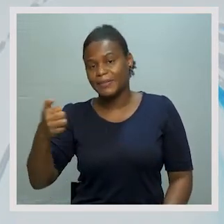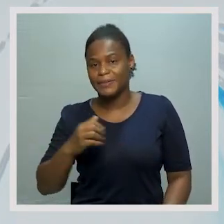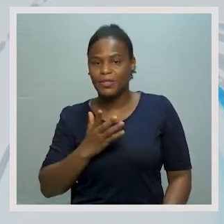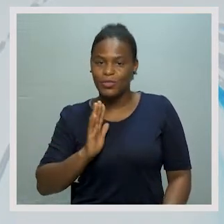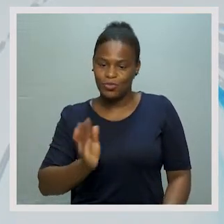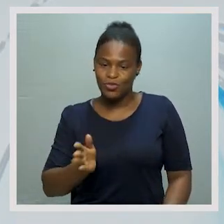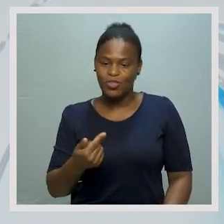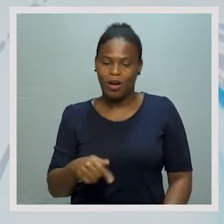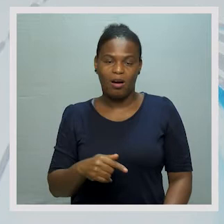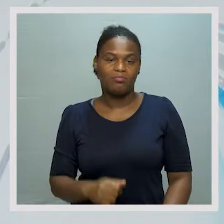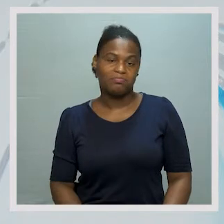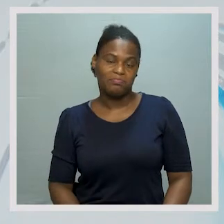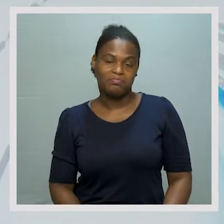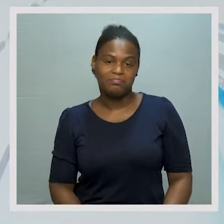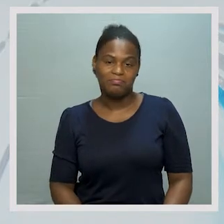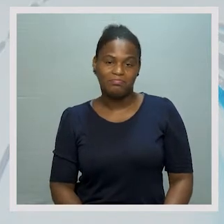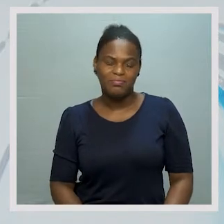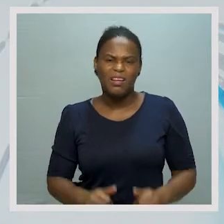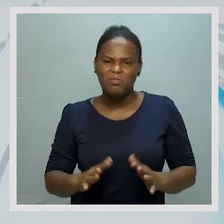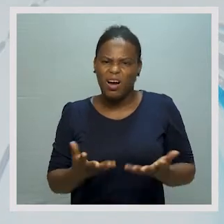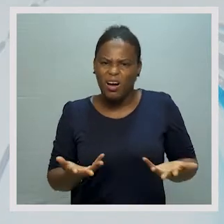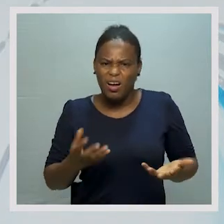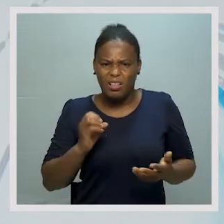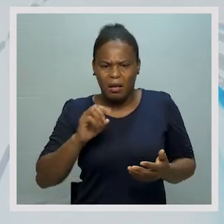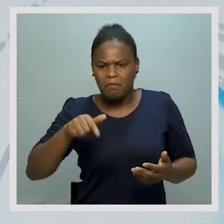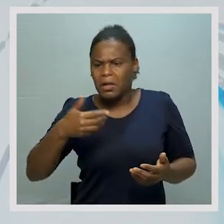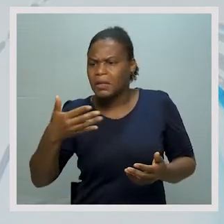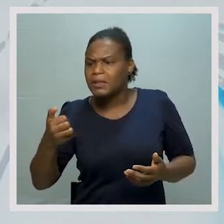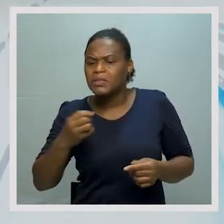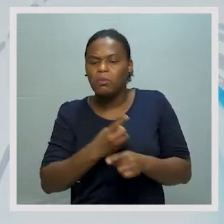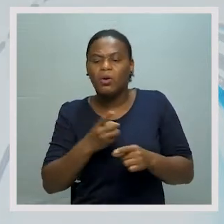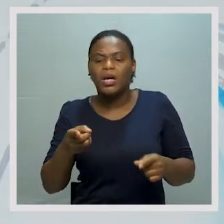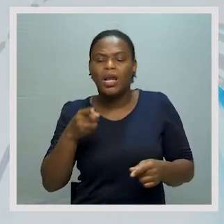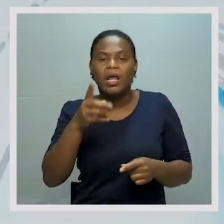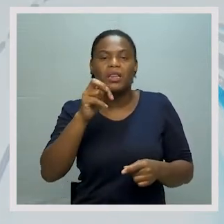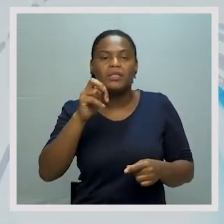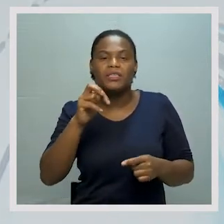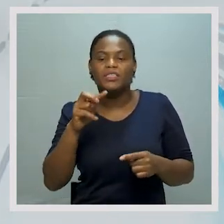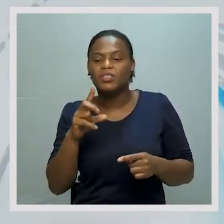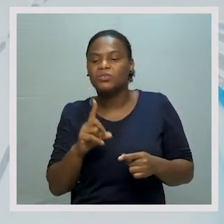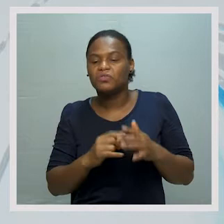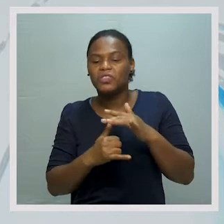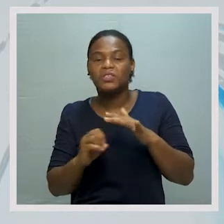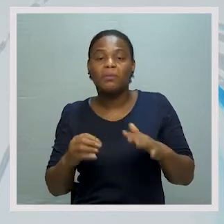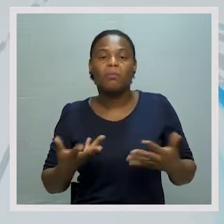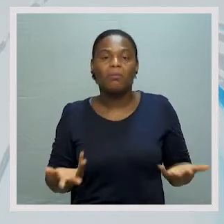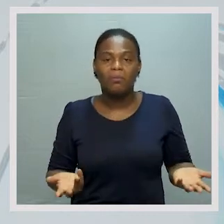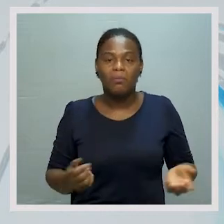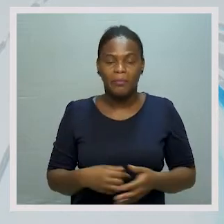0,15 e já tinhas o resultado. Mas, professora, 0,15, então por que aqui apareceu 3 sobre 20?